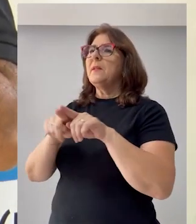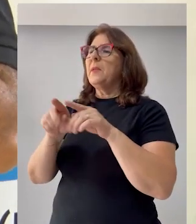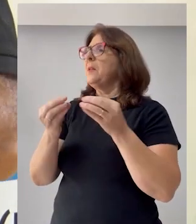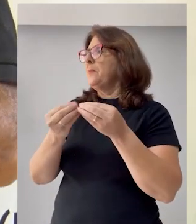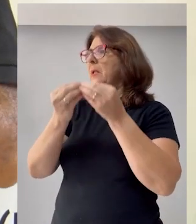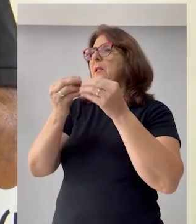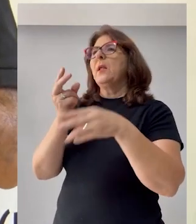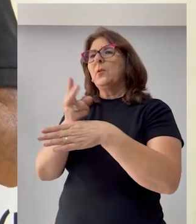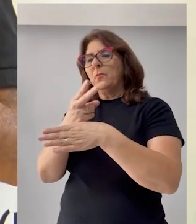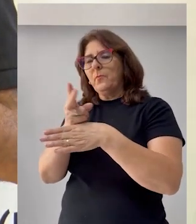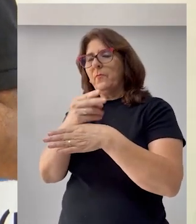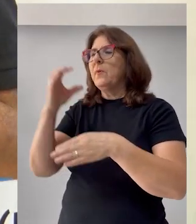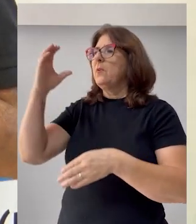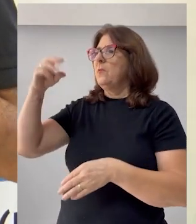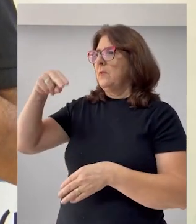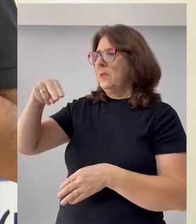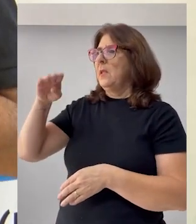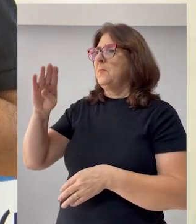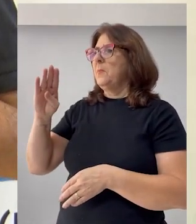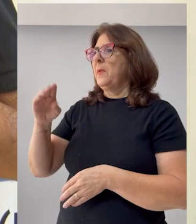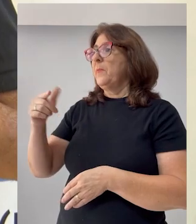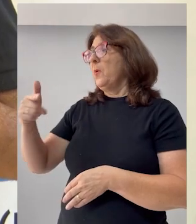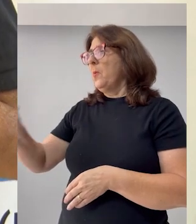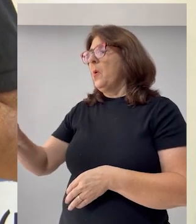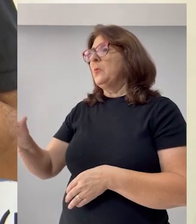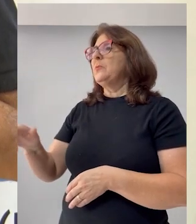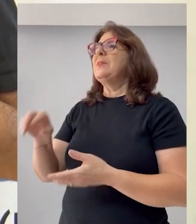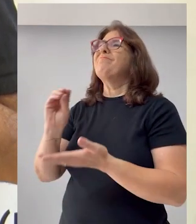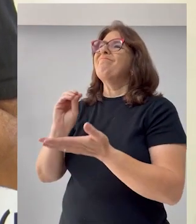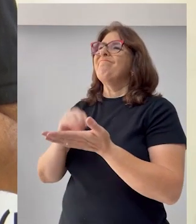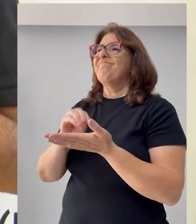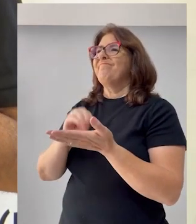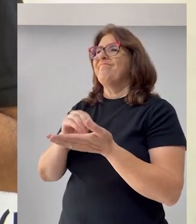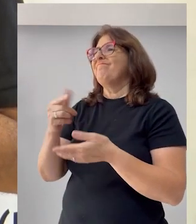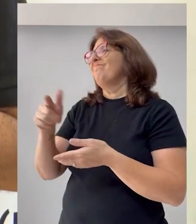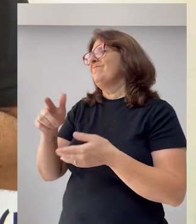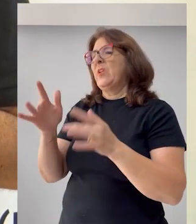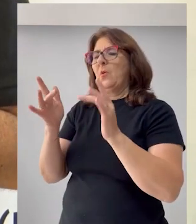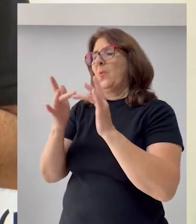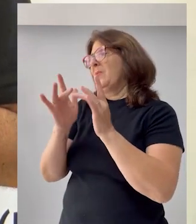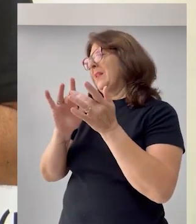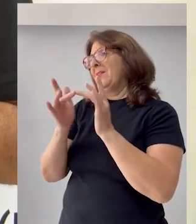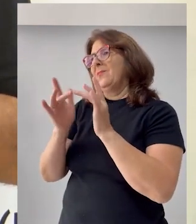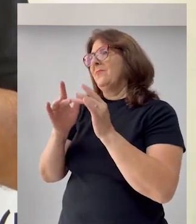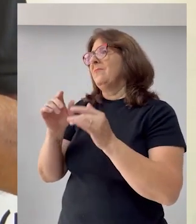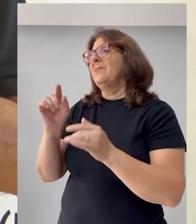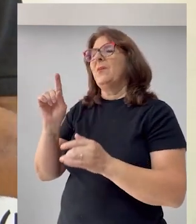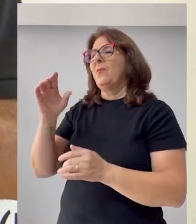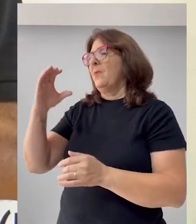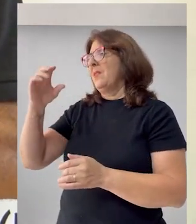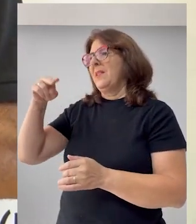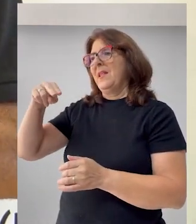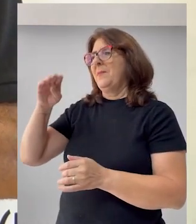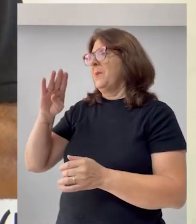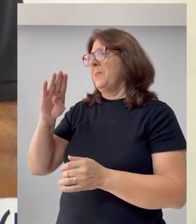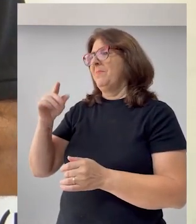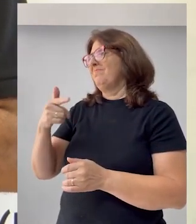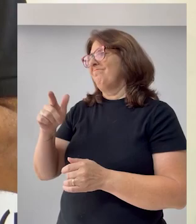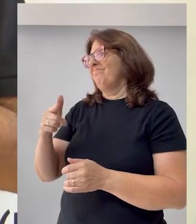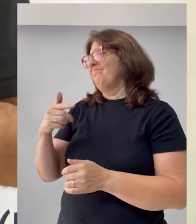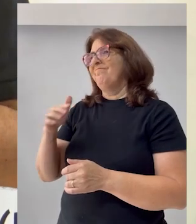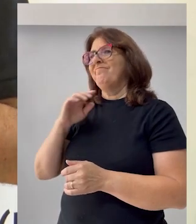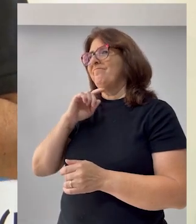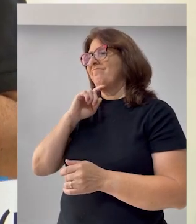nos vídeos da CNBB. Os outros ainda tem regional que não tem contato nenhum nem com a CNBB. Esse trabalho de interpretação,